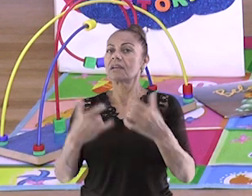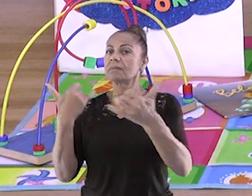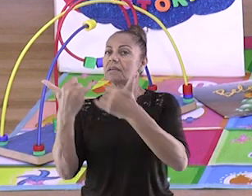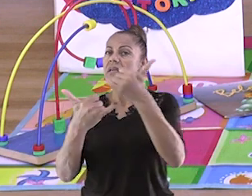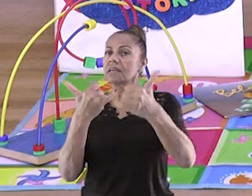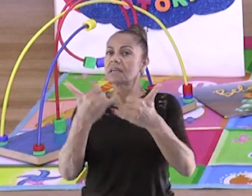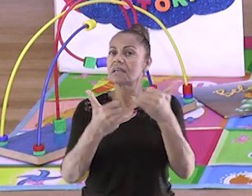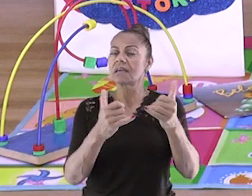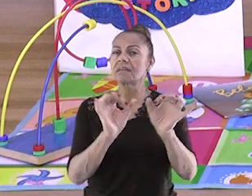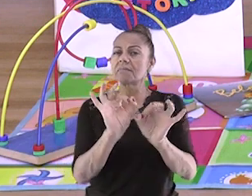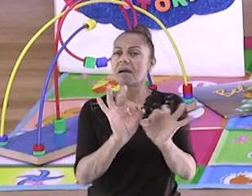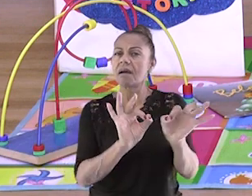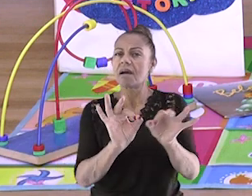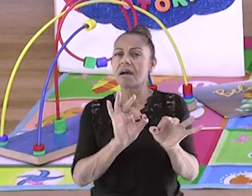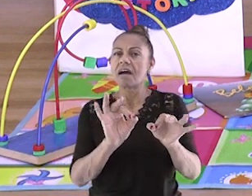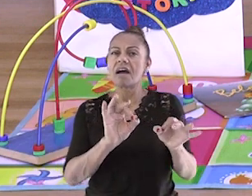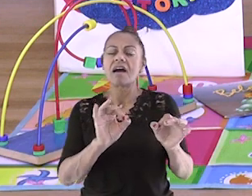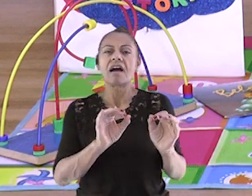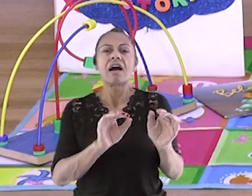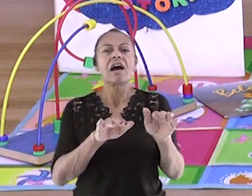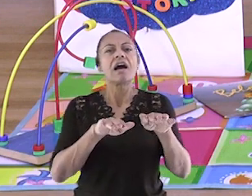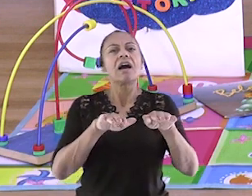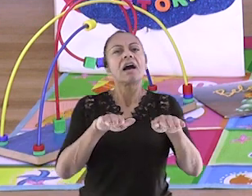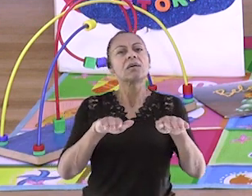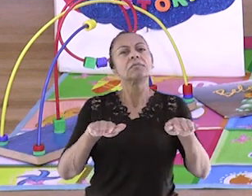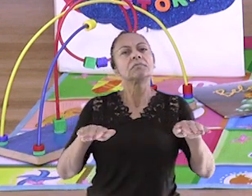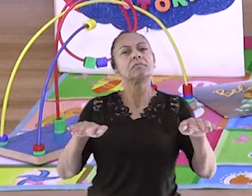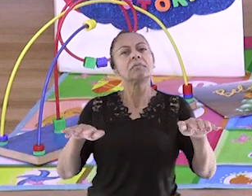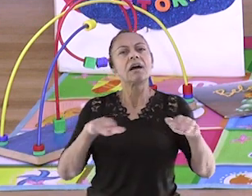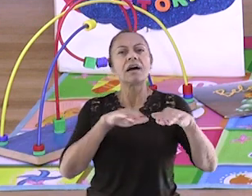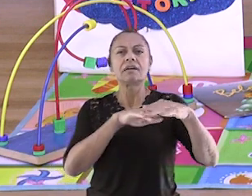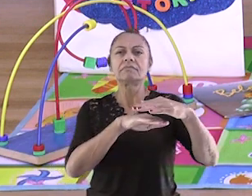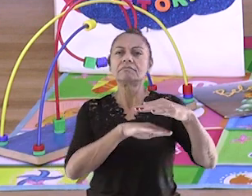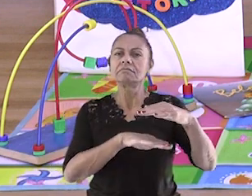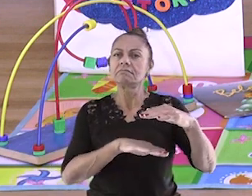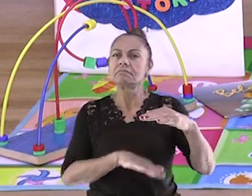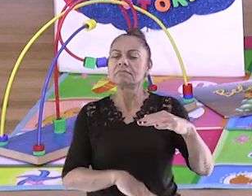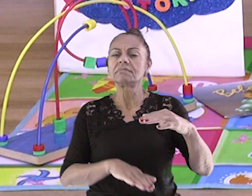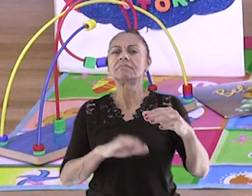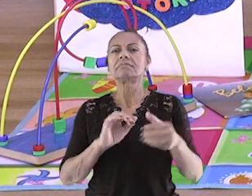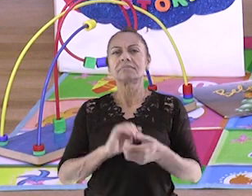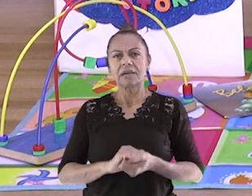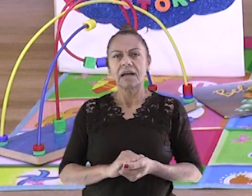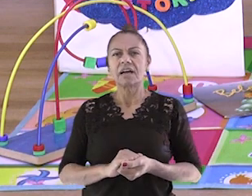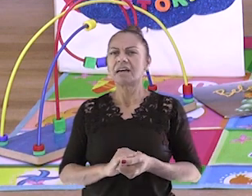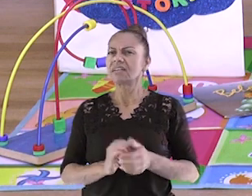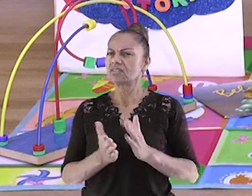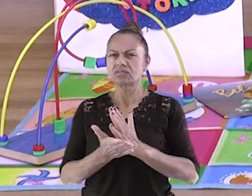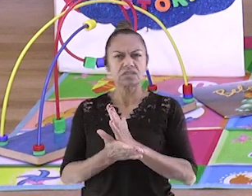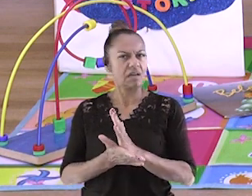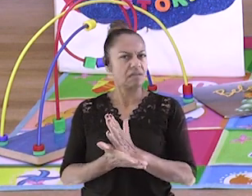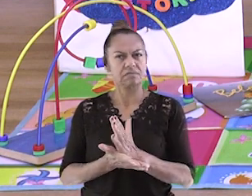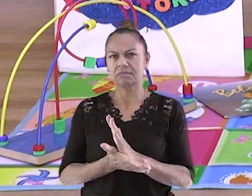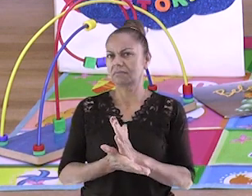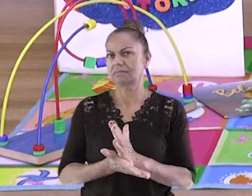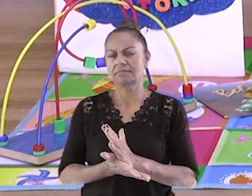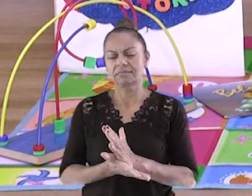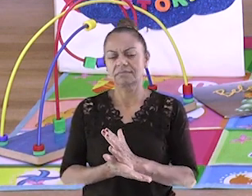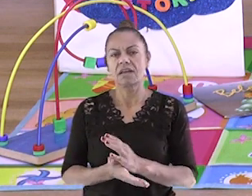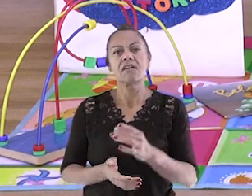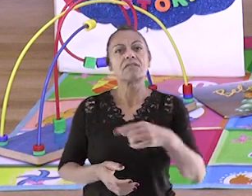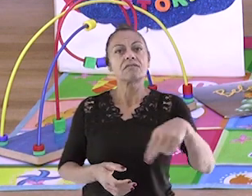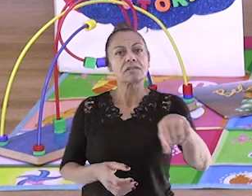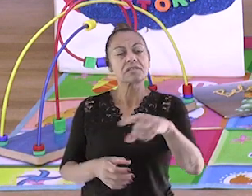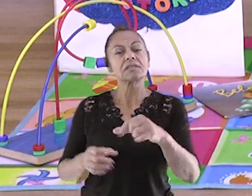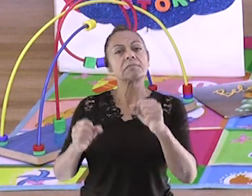muito divertido. Não é uma tarefa chata. Você pode arrumar brincando. Vou te ensinar. Pode ser